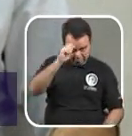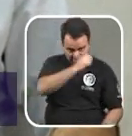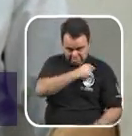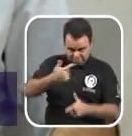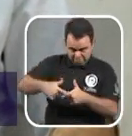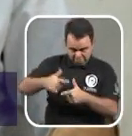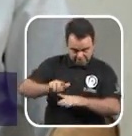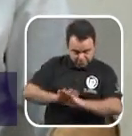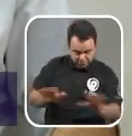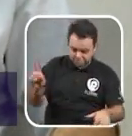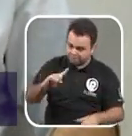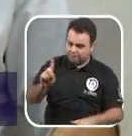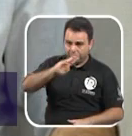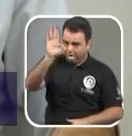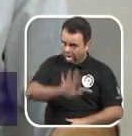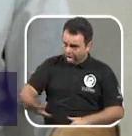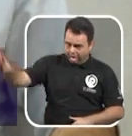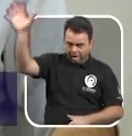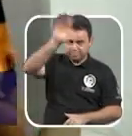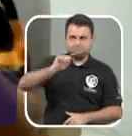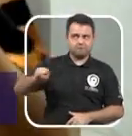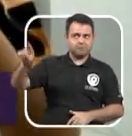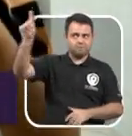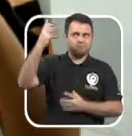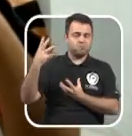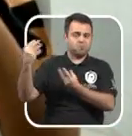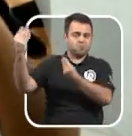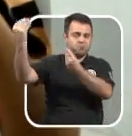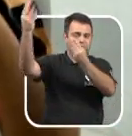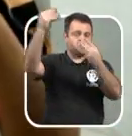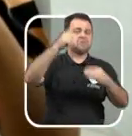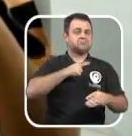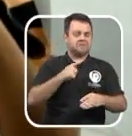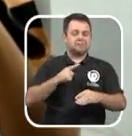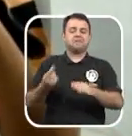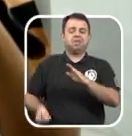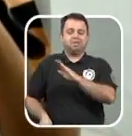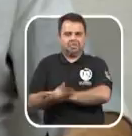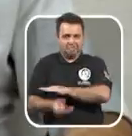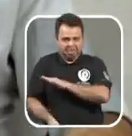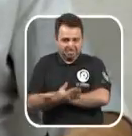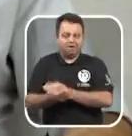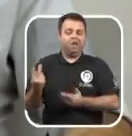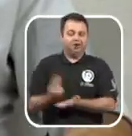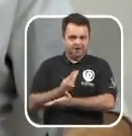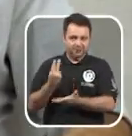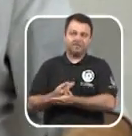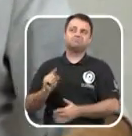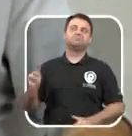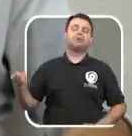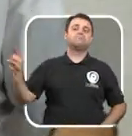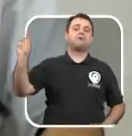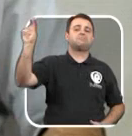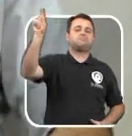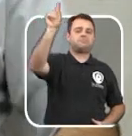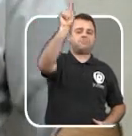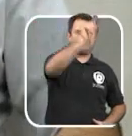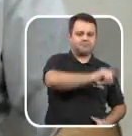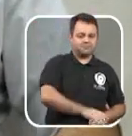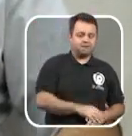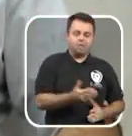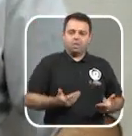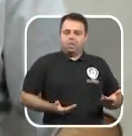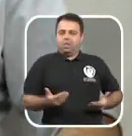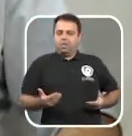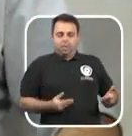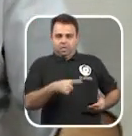grande esquema, uma indústria de falcatruas. É por isso. E pior, a falcatrua é feita, né, bebendo o sangue do